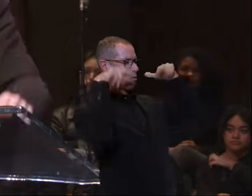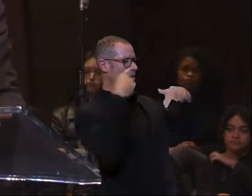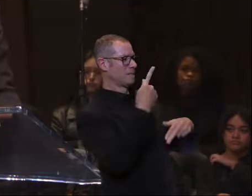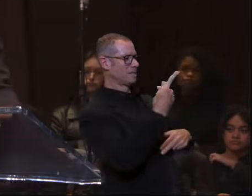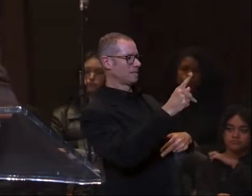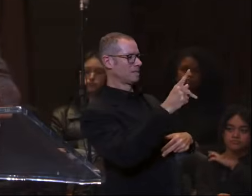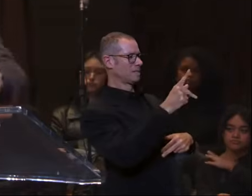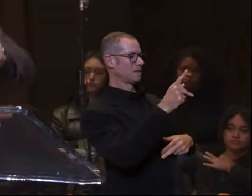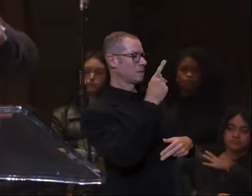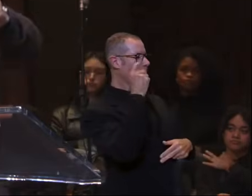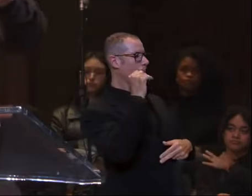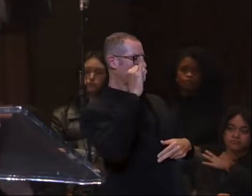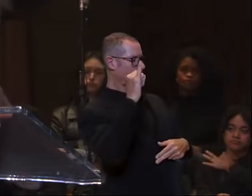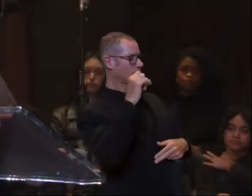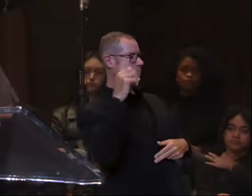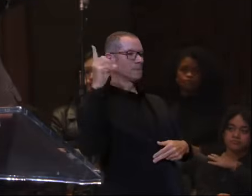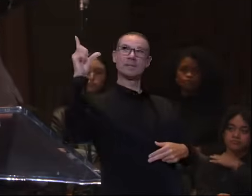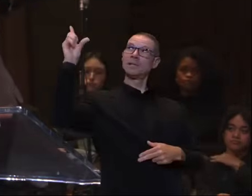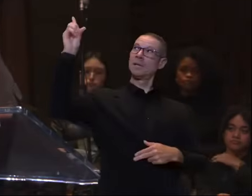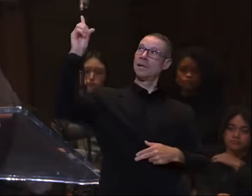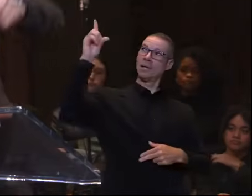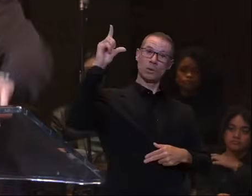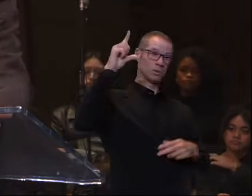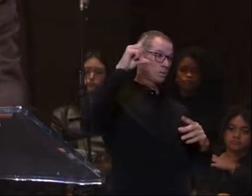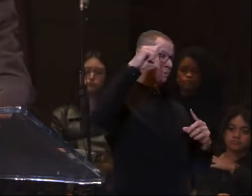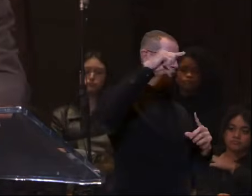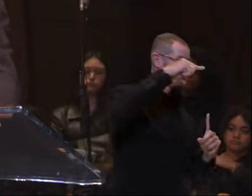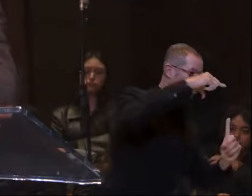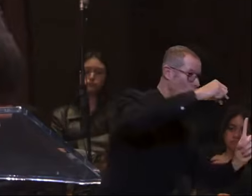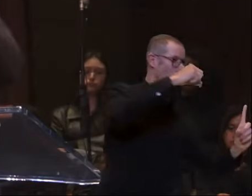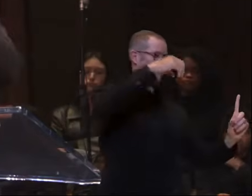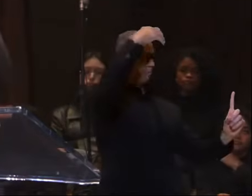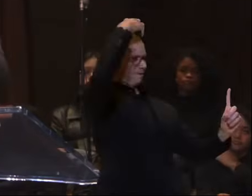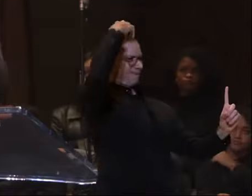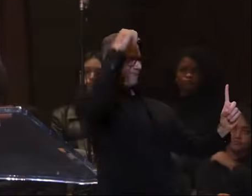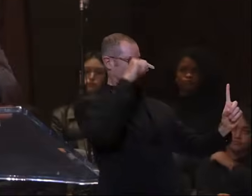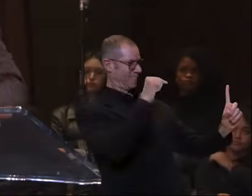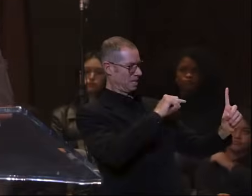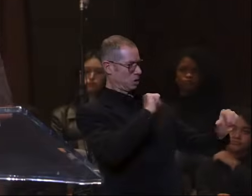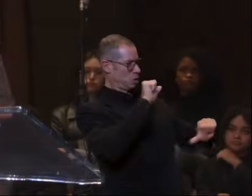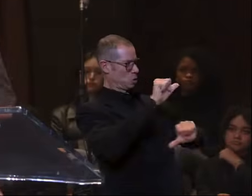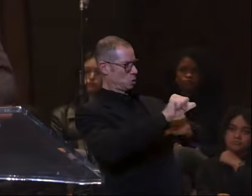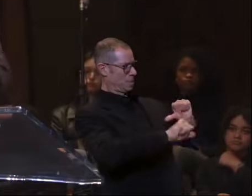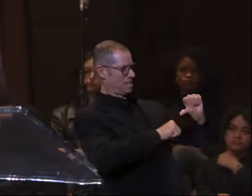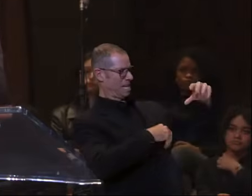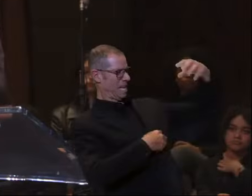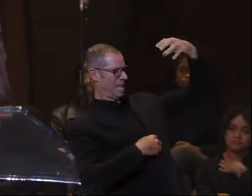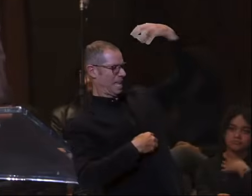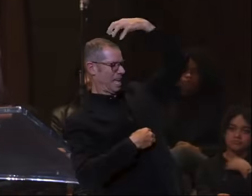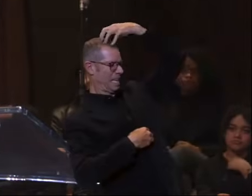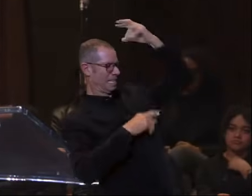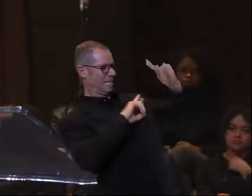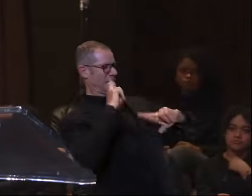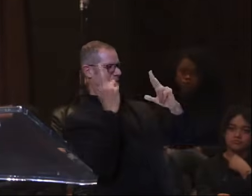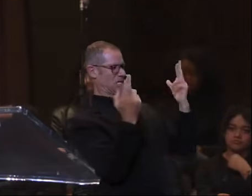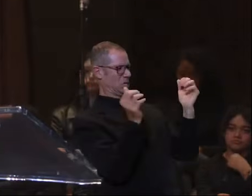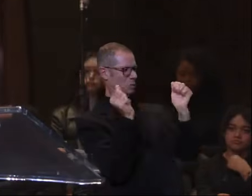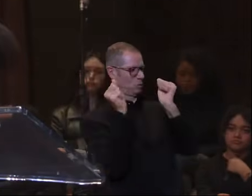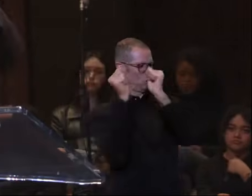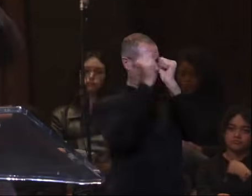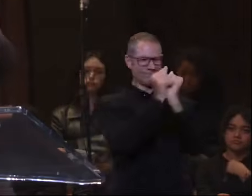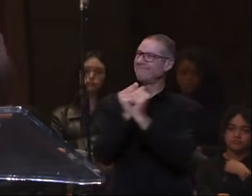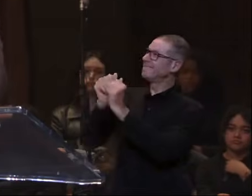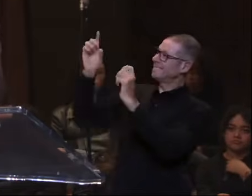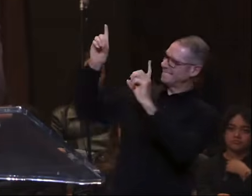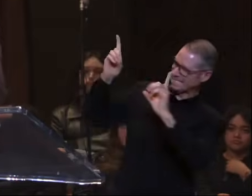pai, eu te escolhi para se tornar rei, para reinar junto comigo.